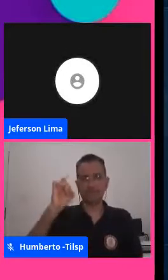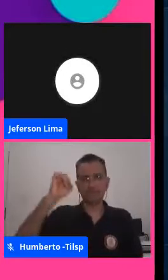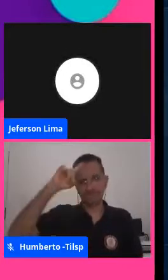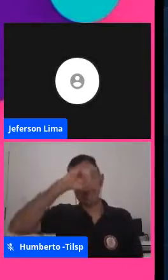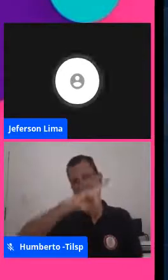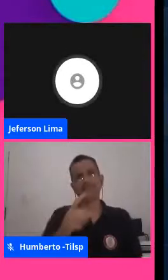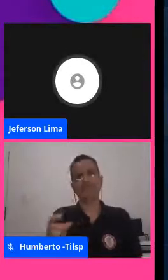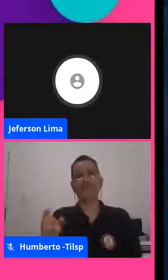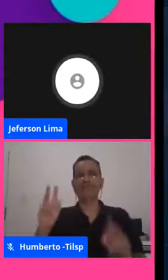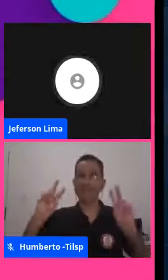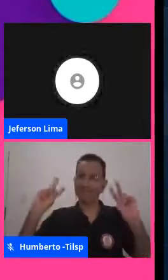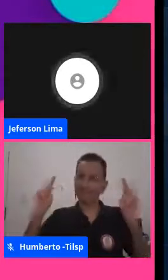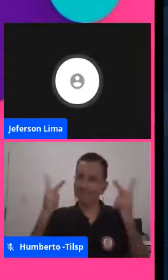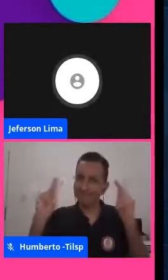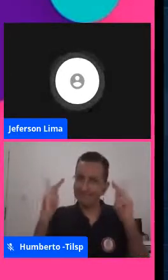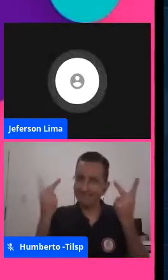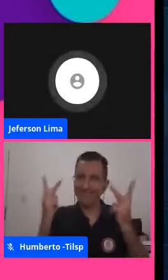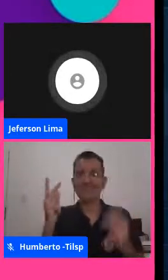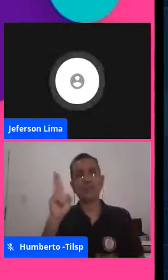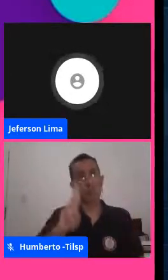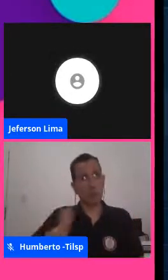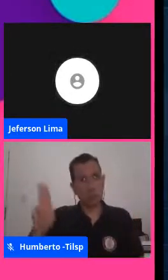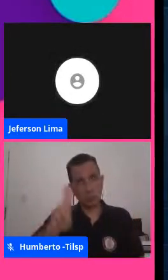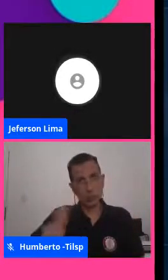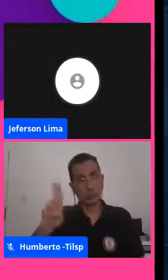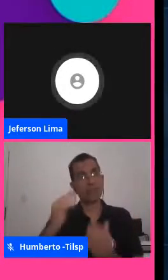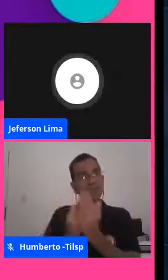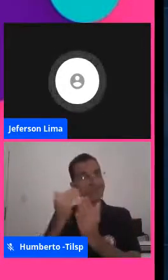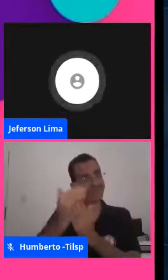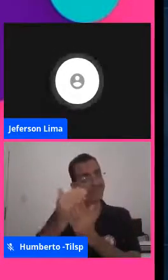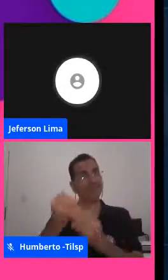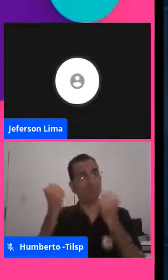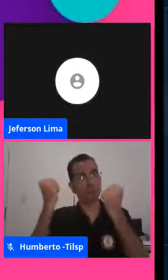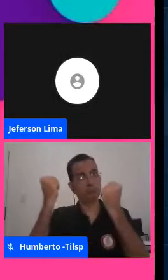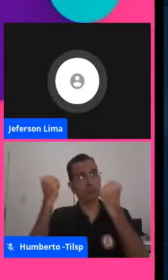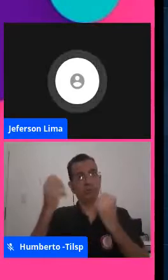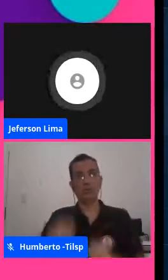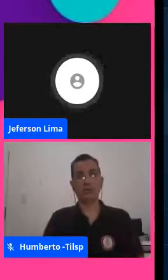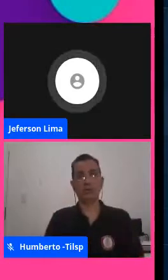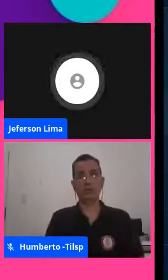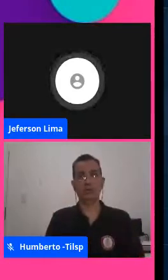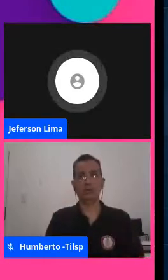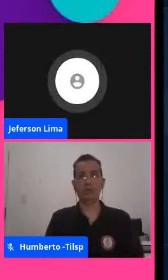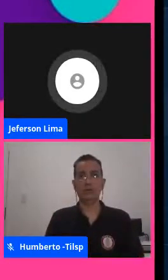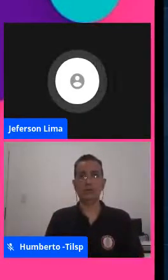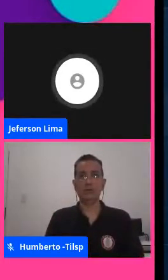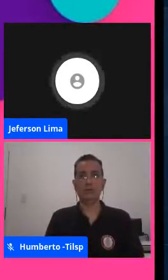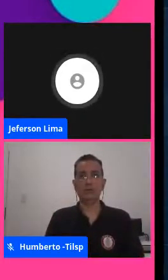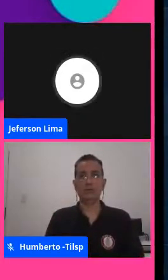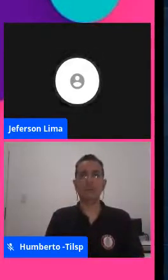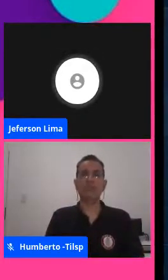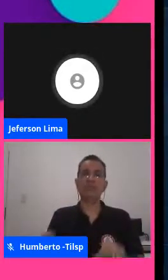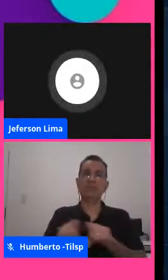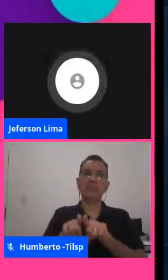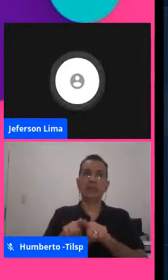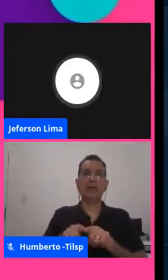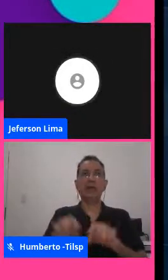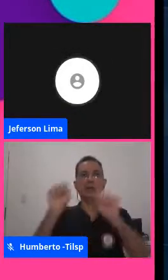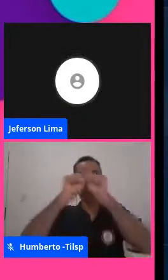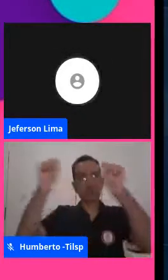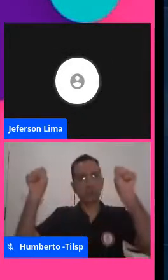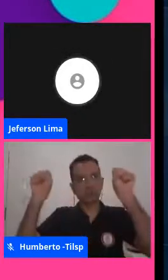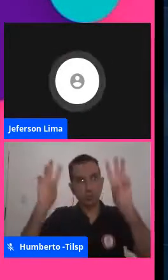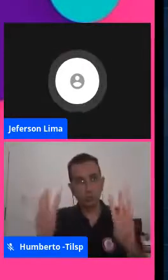sim, hardware. Porque você vai ter que escolher hardware melhor para fazer o que você quer fazer. Complexidade de software, né? Porque você vai ter ali